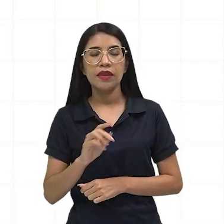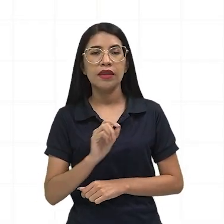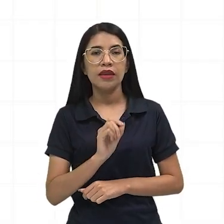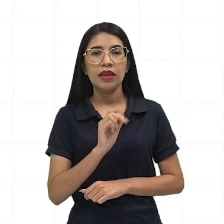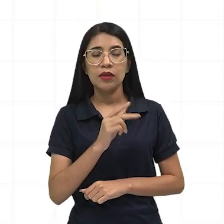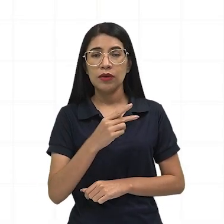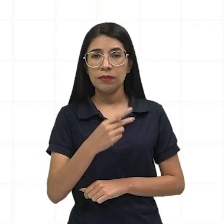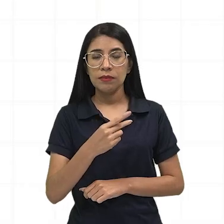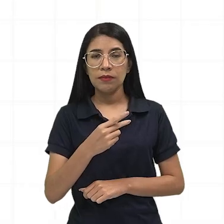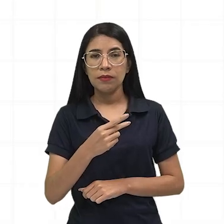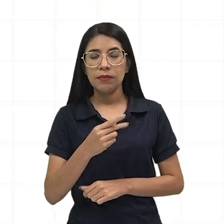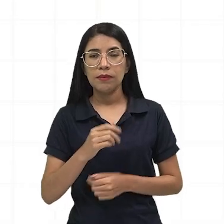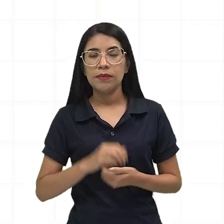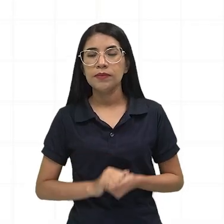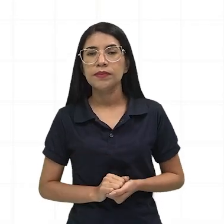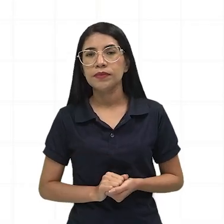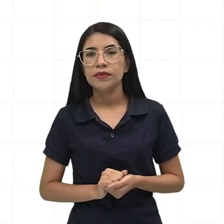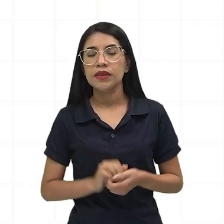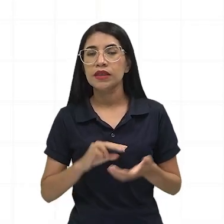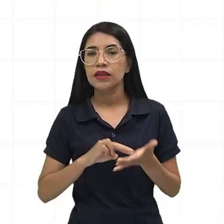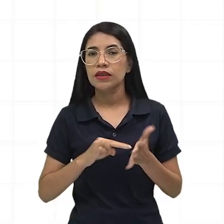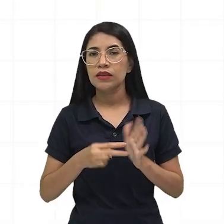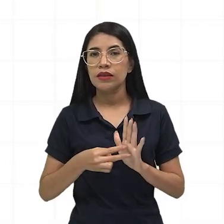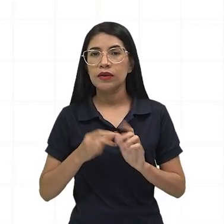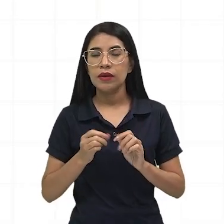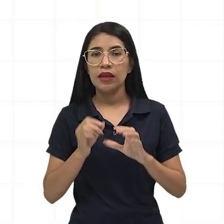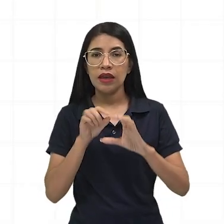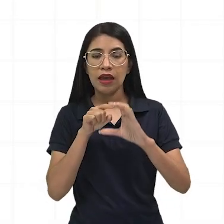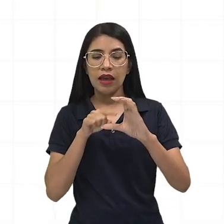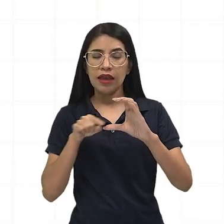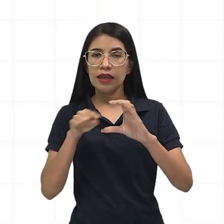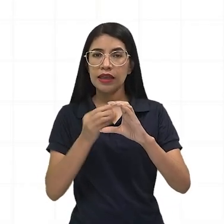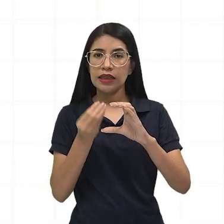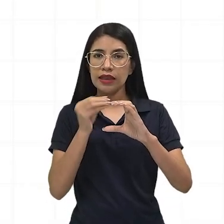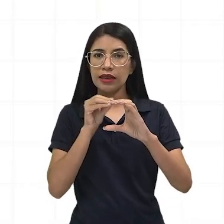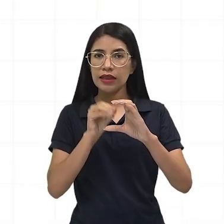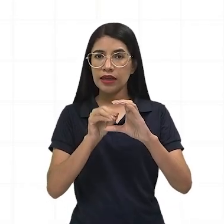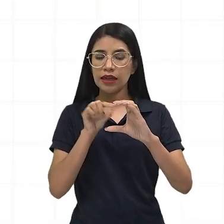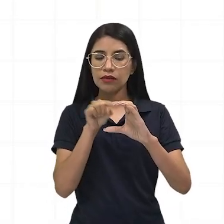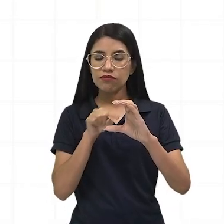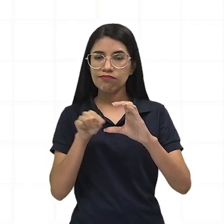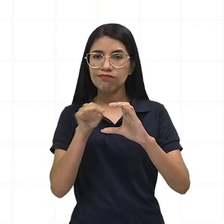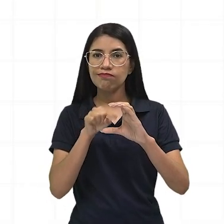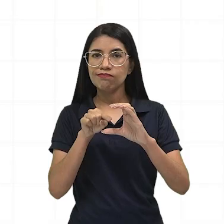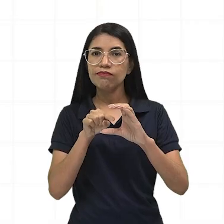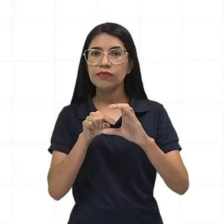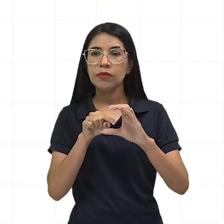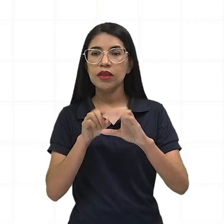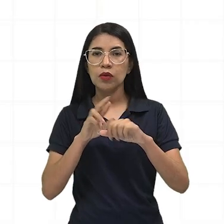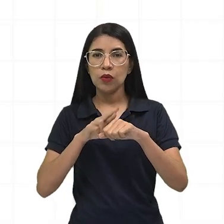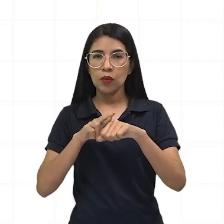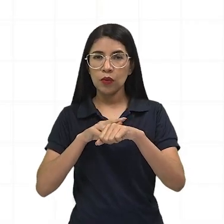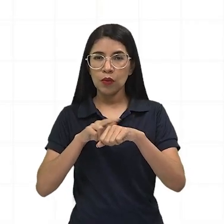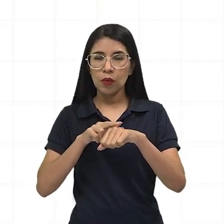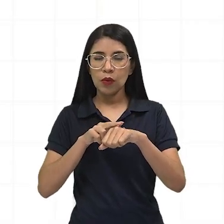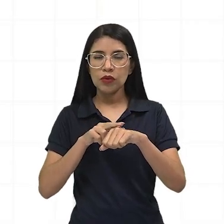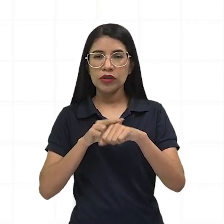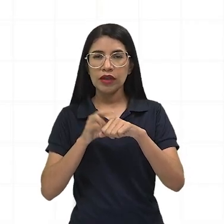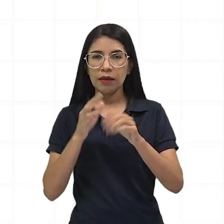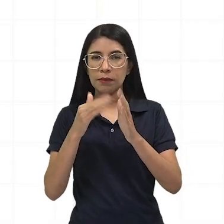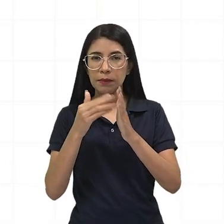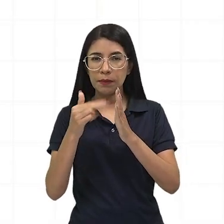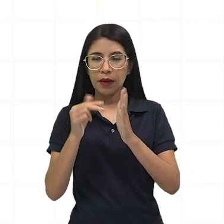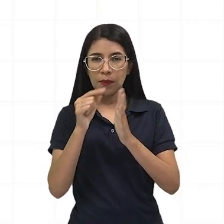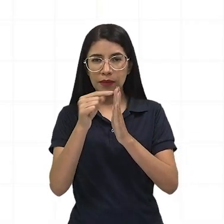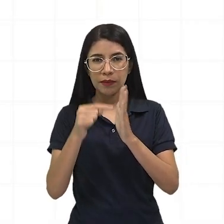Significa que tudo que está aqui dentro, né, ó, que eu estou pontilhando, ele,